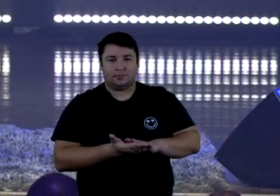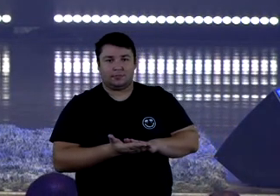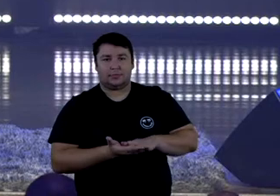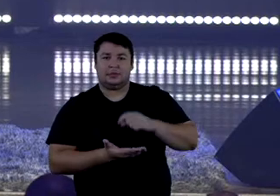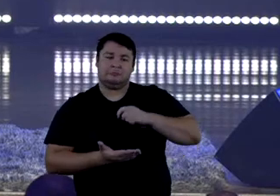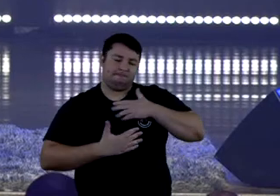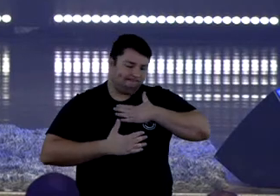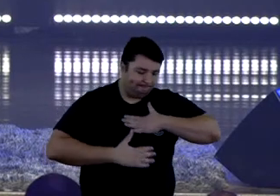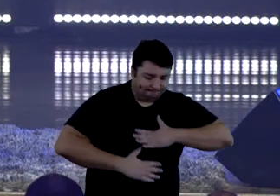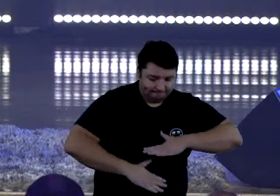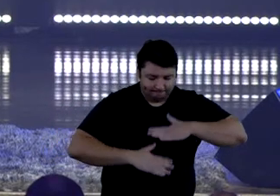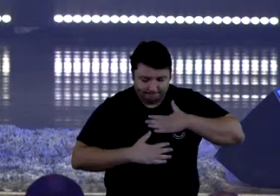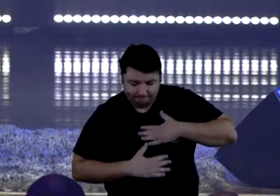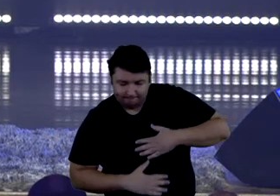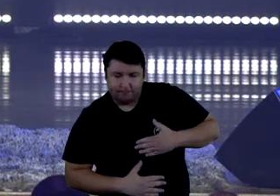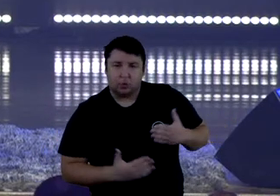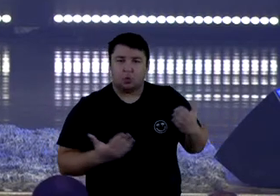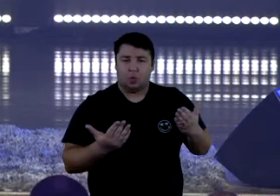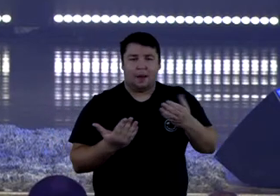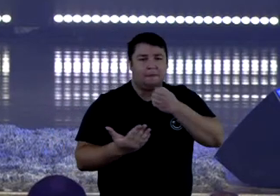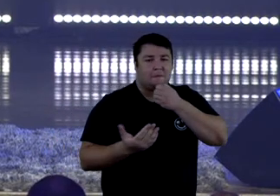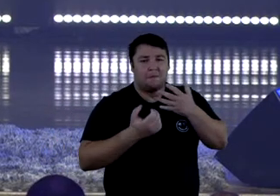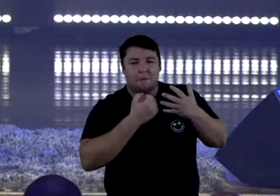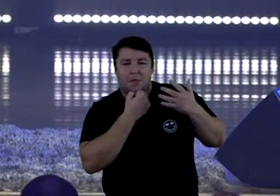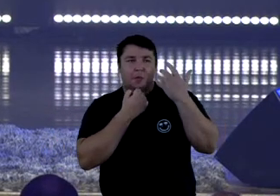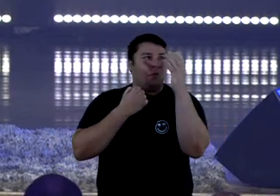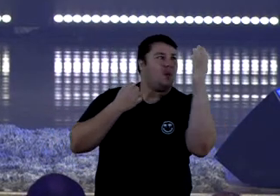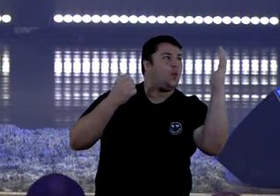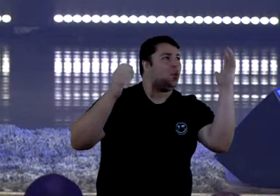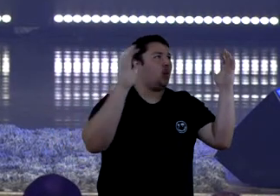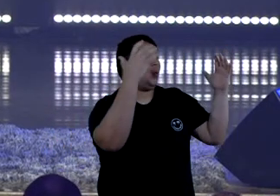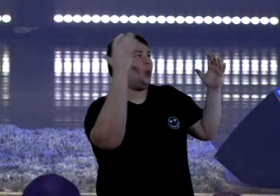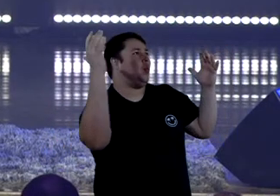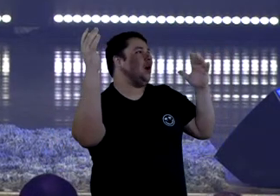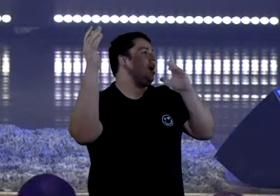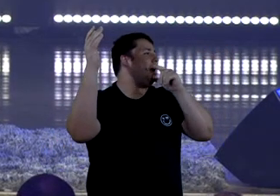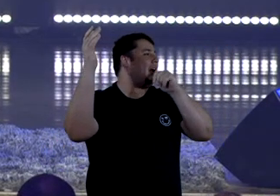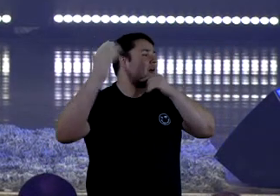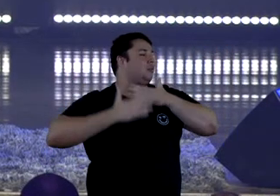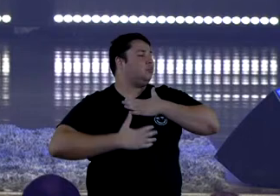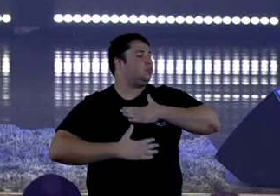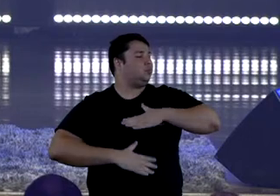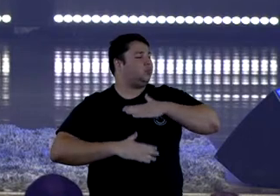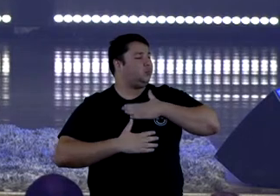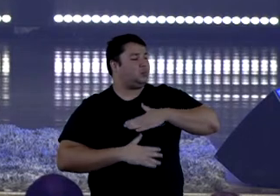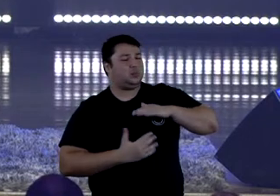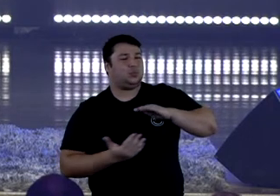Deitar-me faz em verdes pastos. Guia-me mansamente às águas tranquilas.